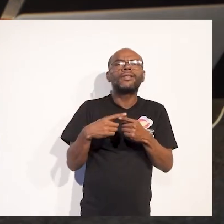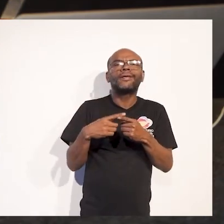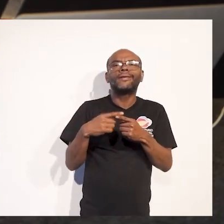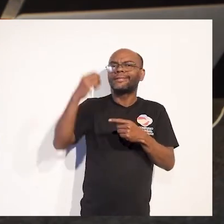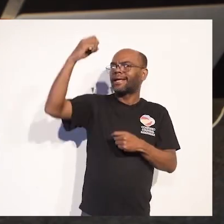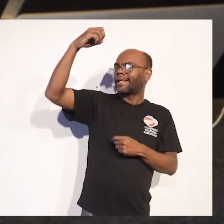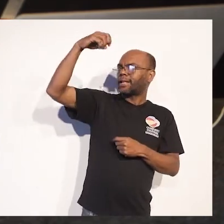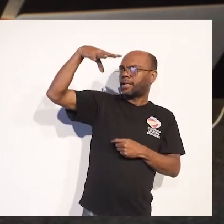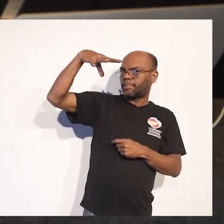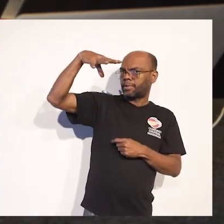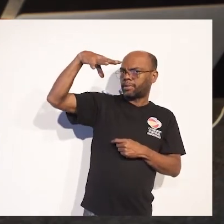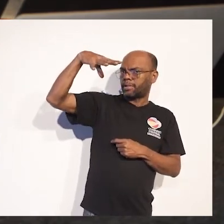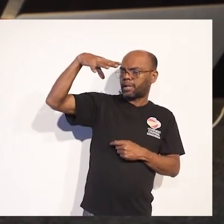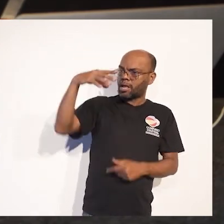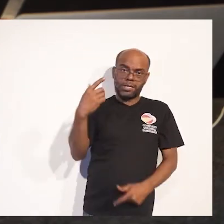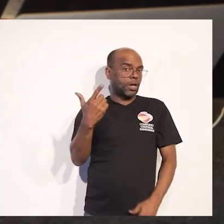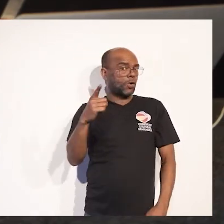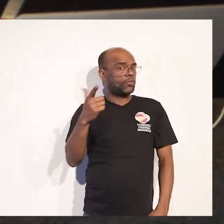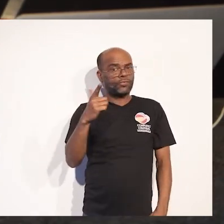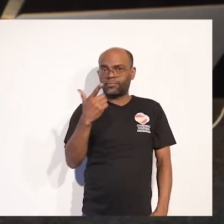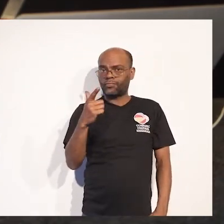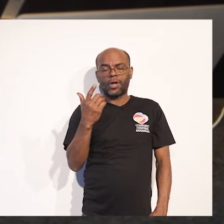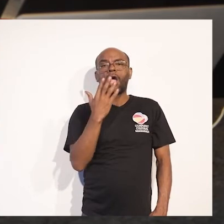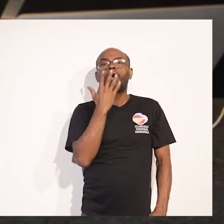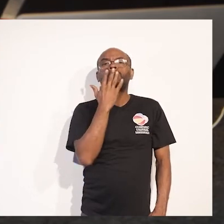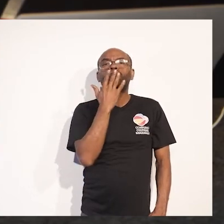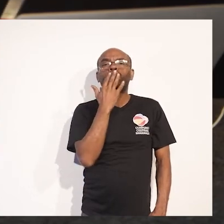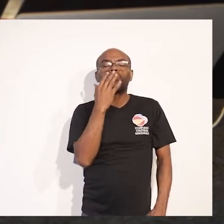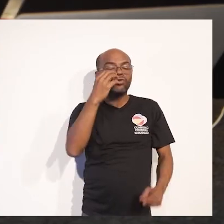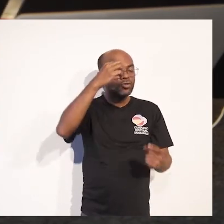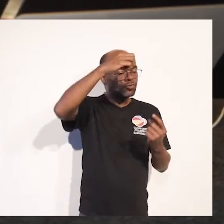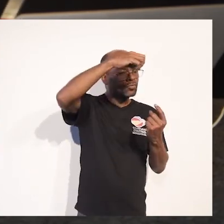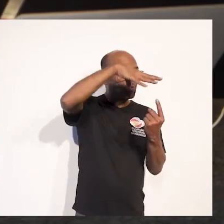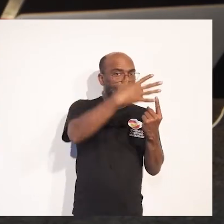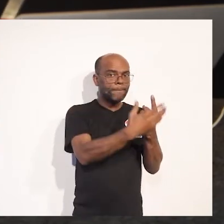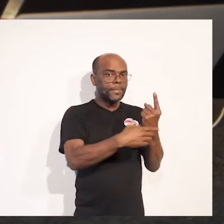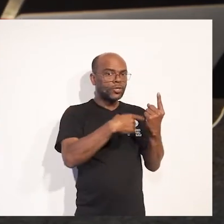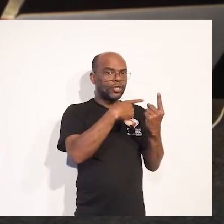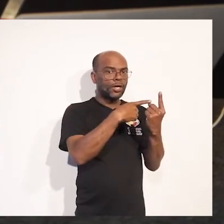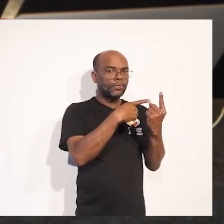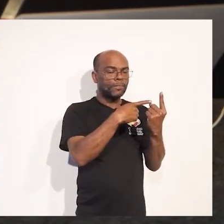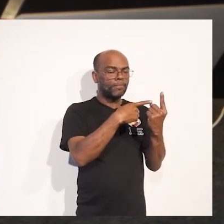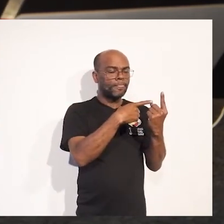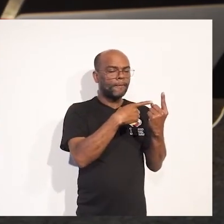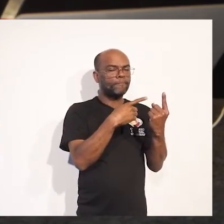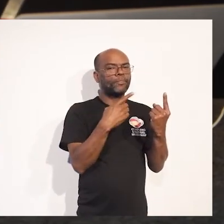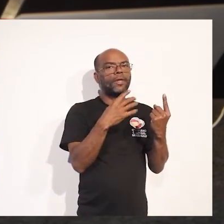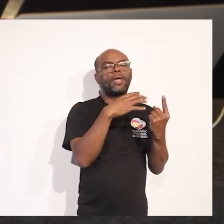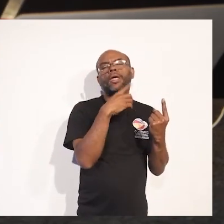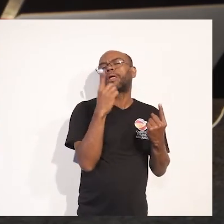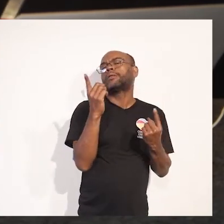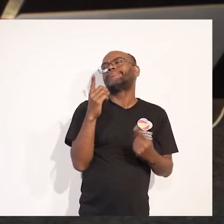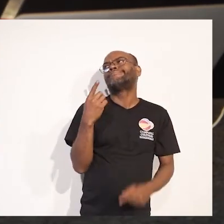lâmpada não tiver as cores do objeto, meu amigo, não